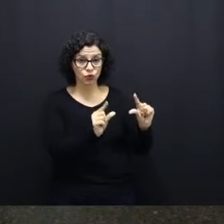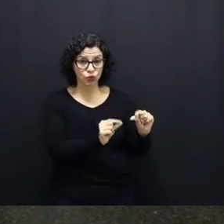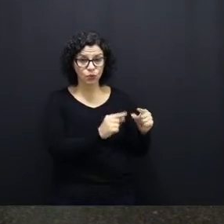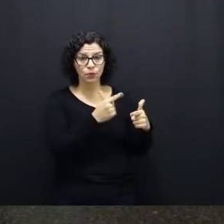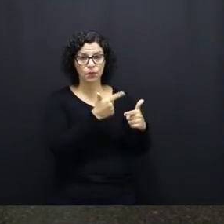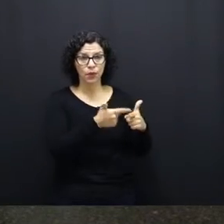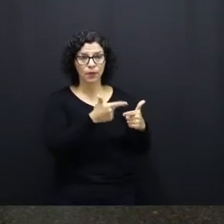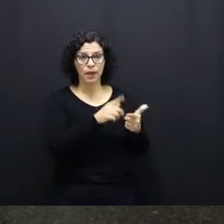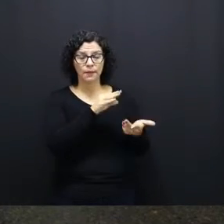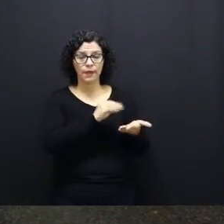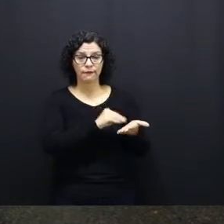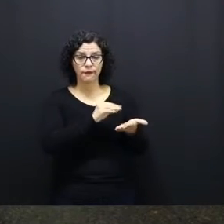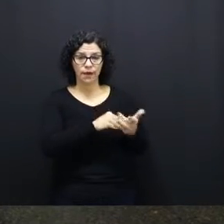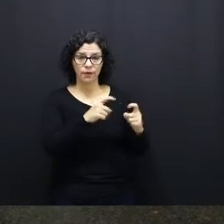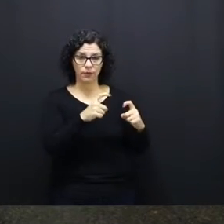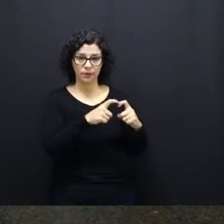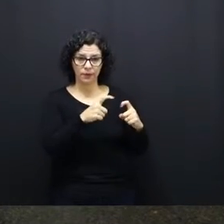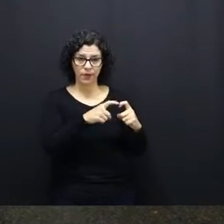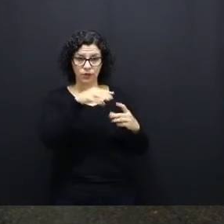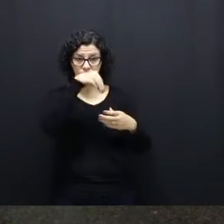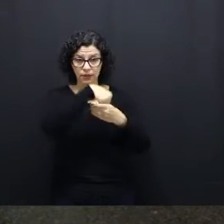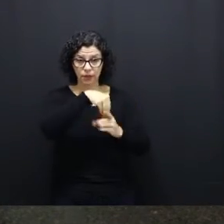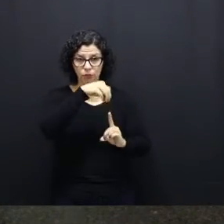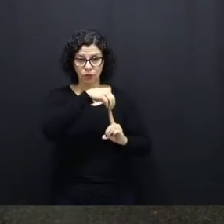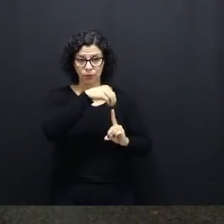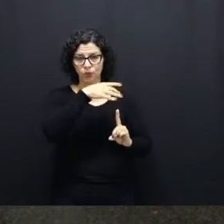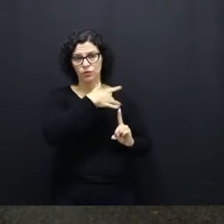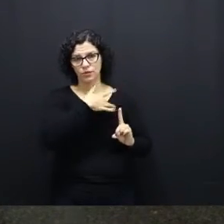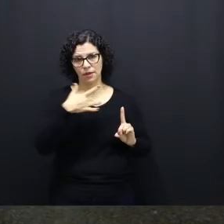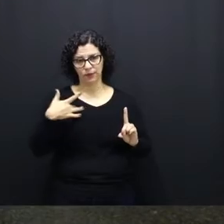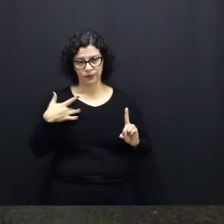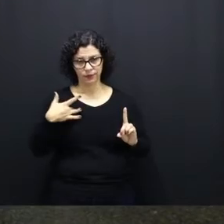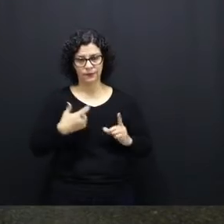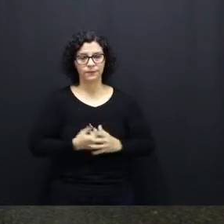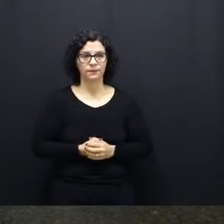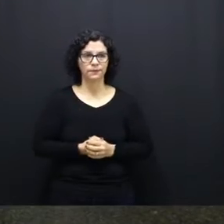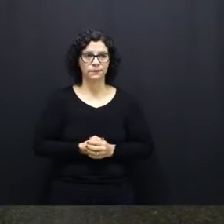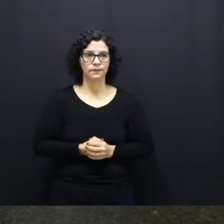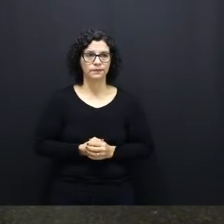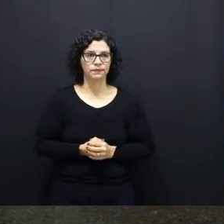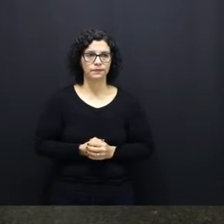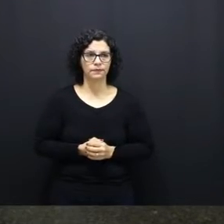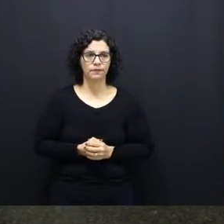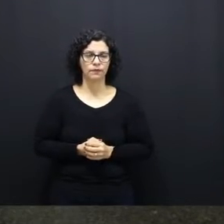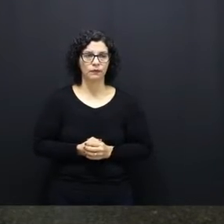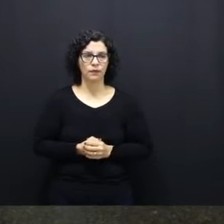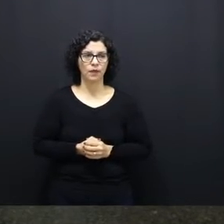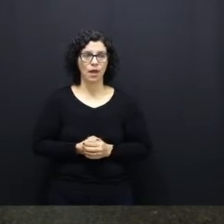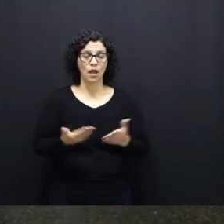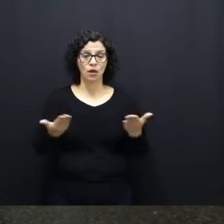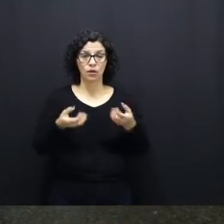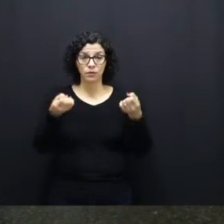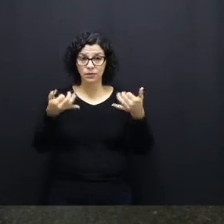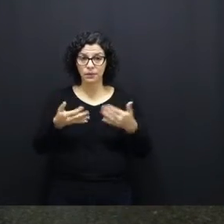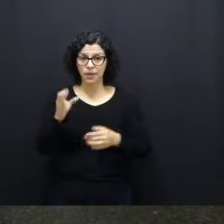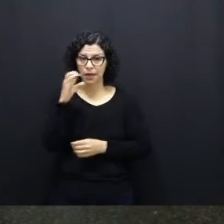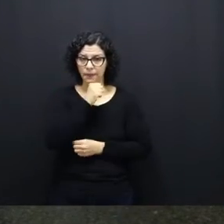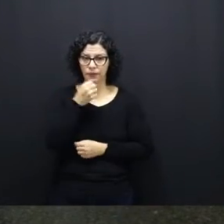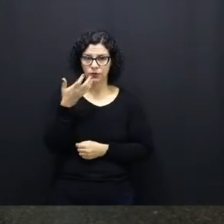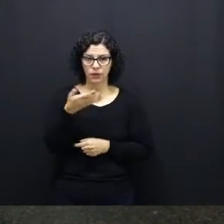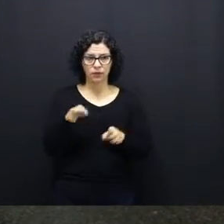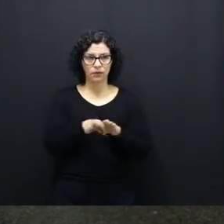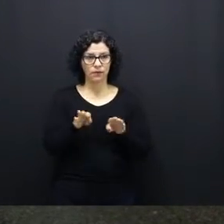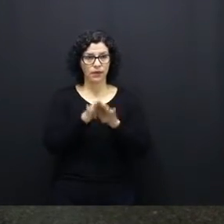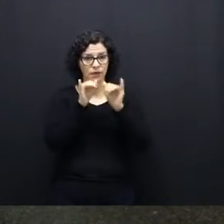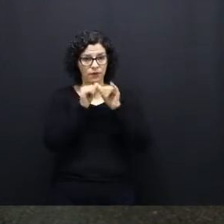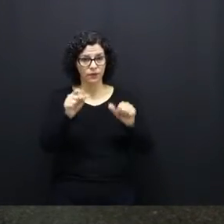problemática da falta de médico nas unidades básicas de saúde Oi eu gostaria de explicar rapidamente isso